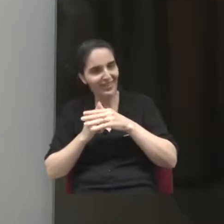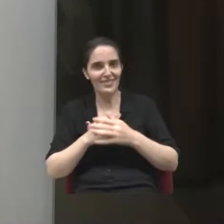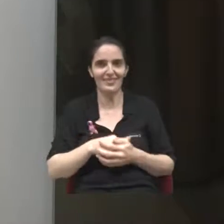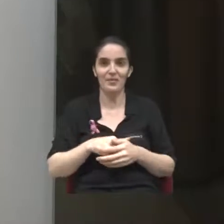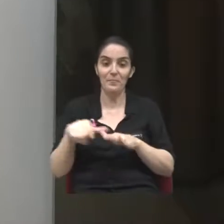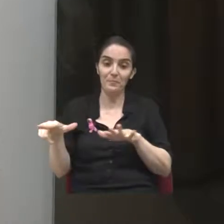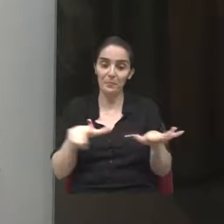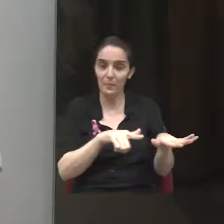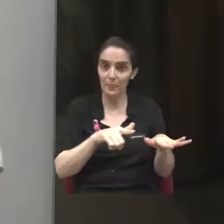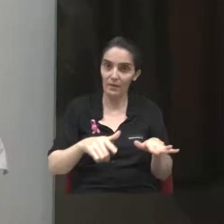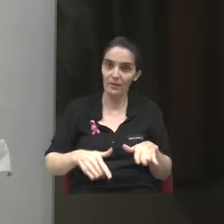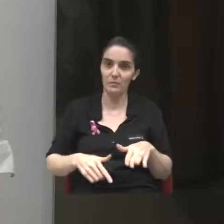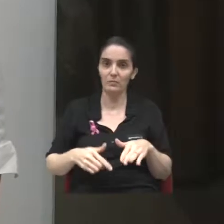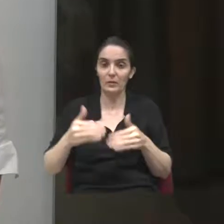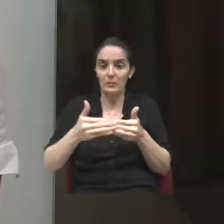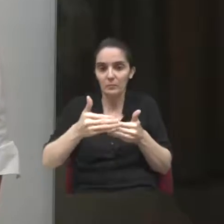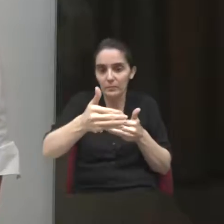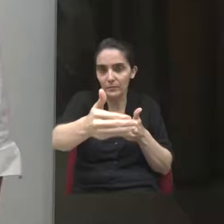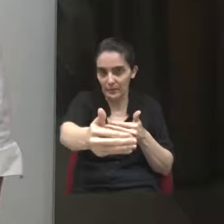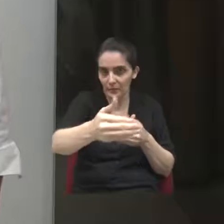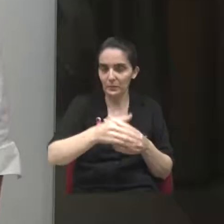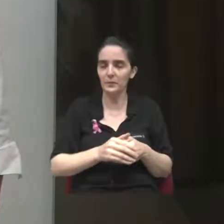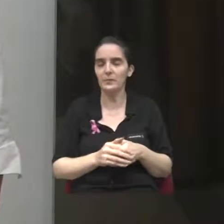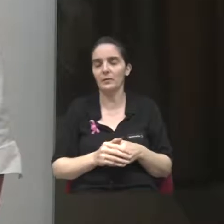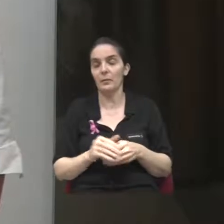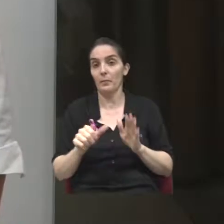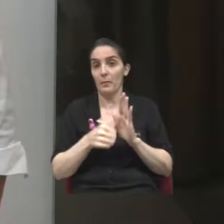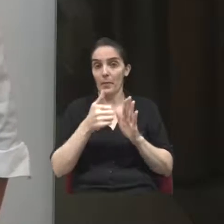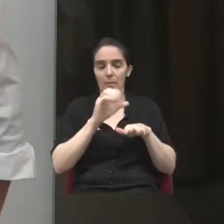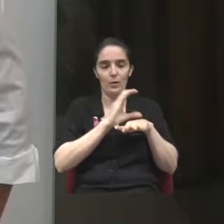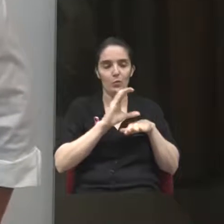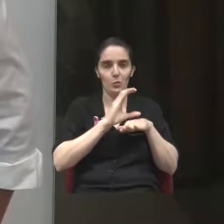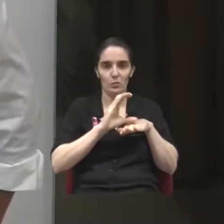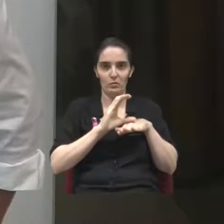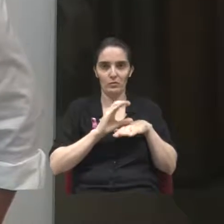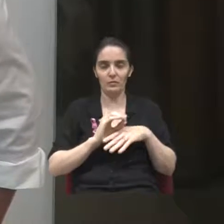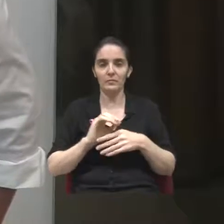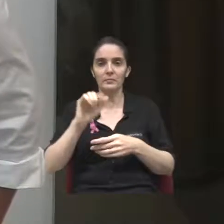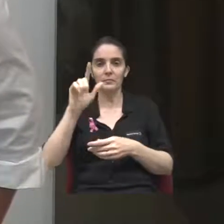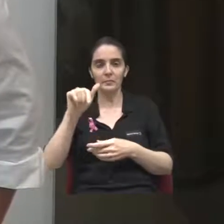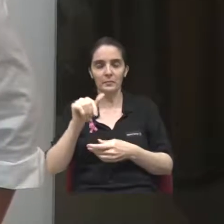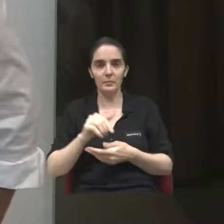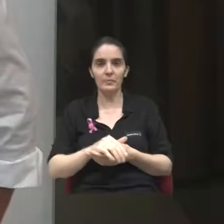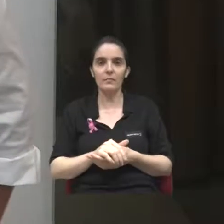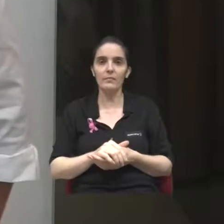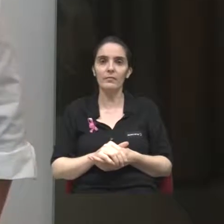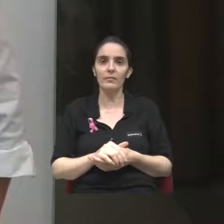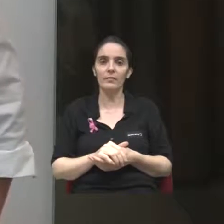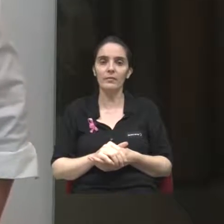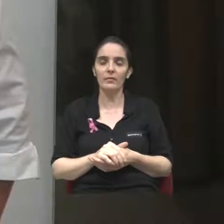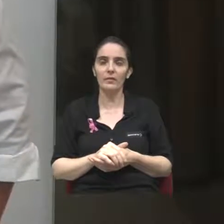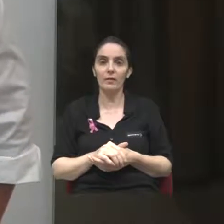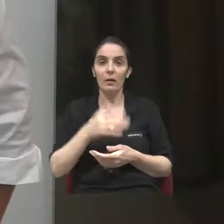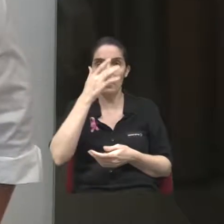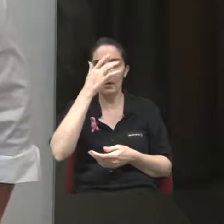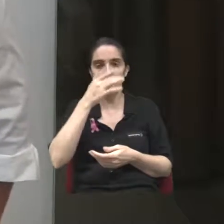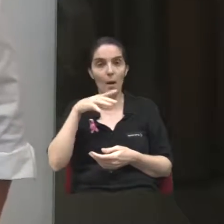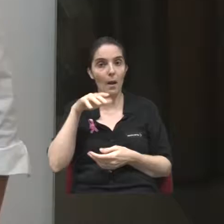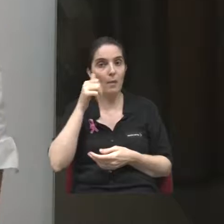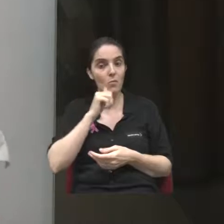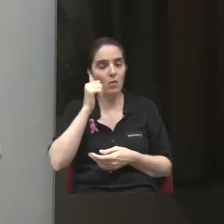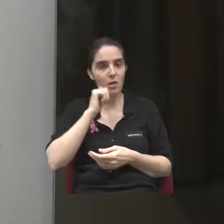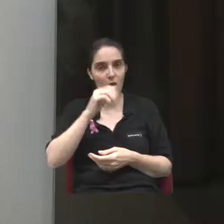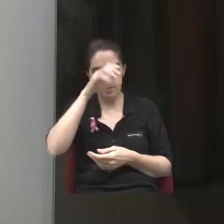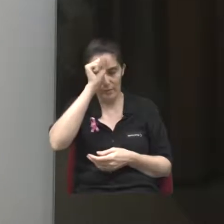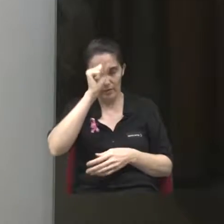ter passado pelo curso, fez uso dele na porta da escola,